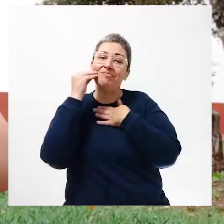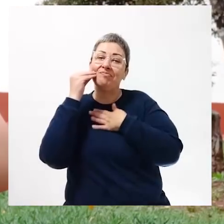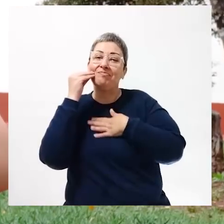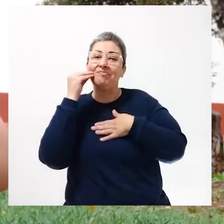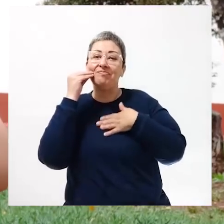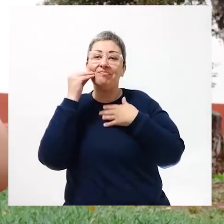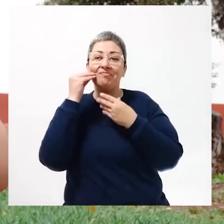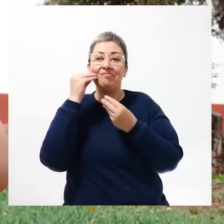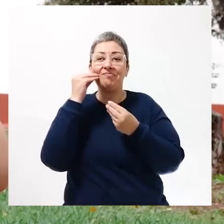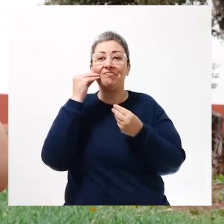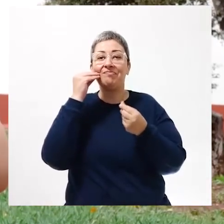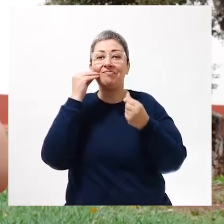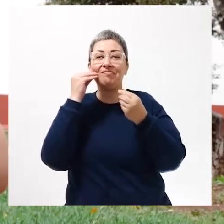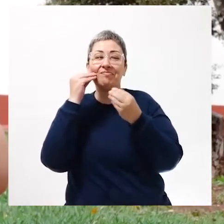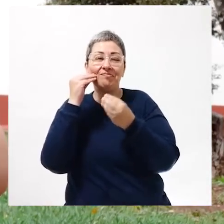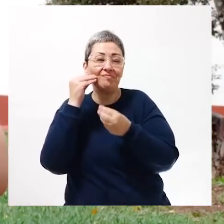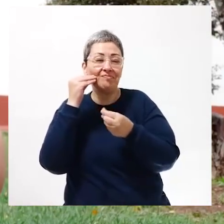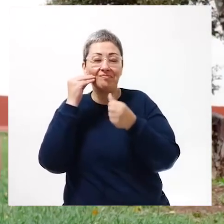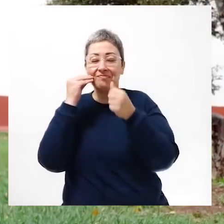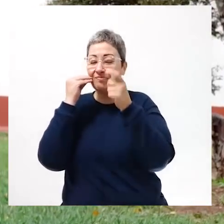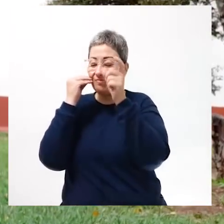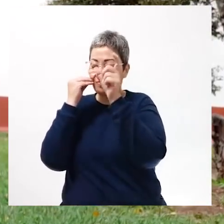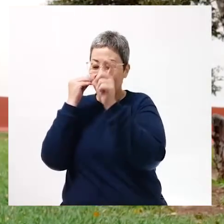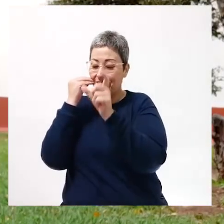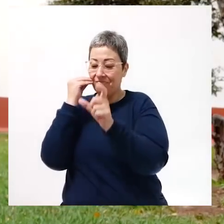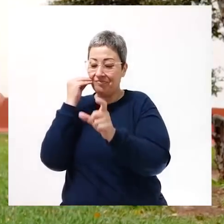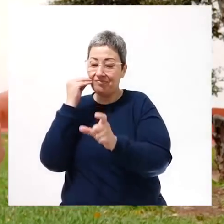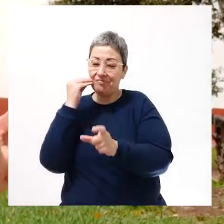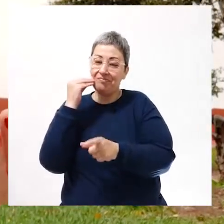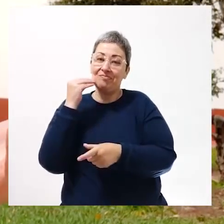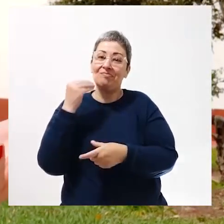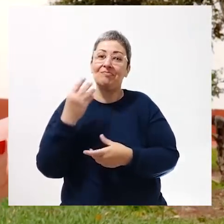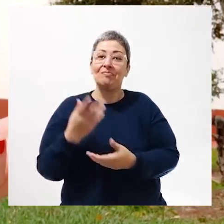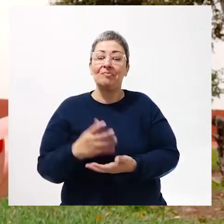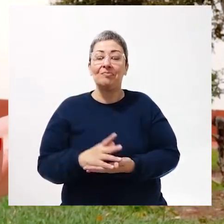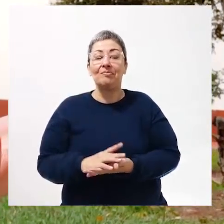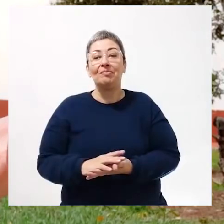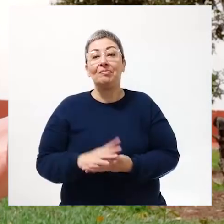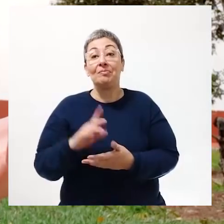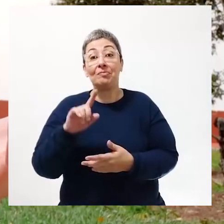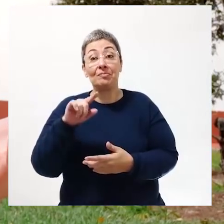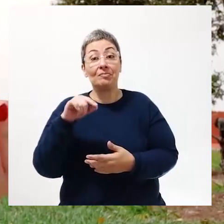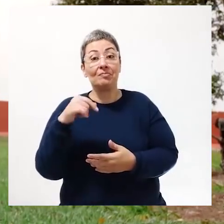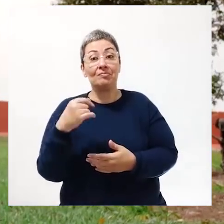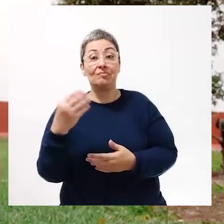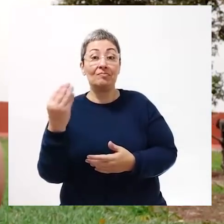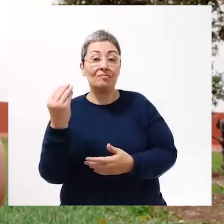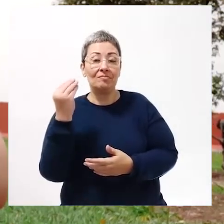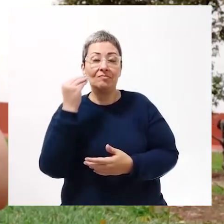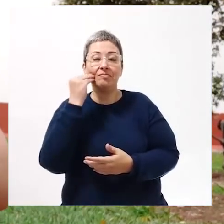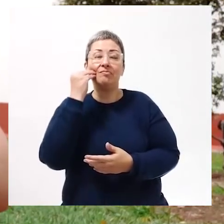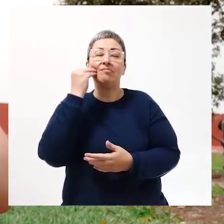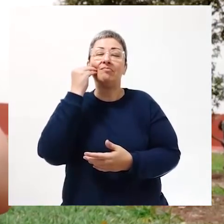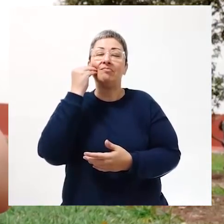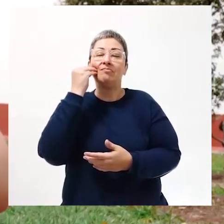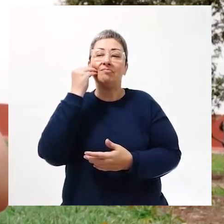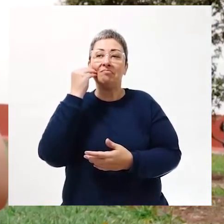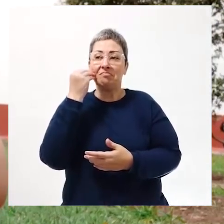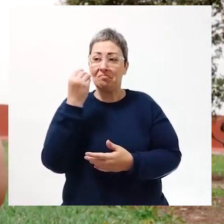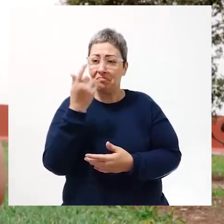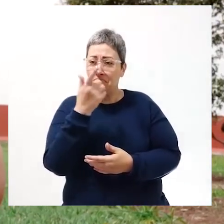beijinho doce que ele tem. Depois que